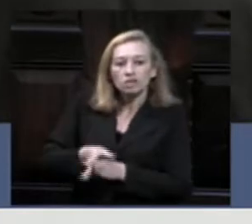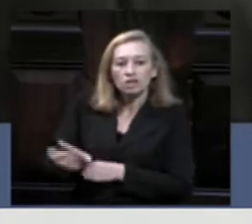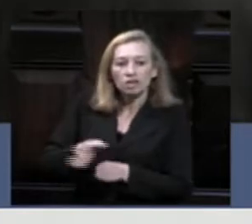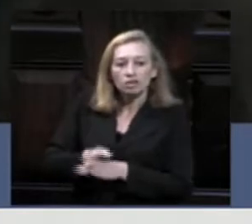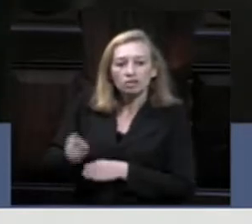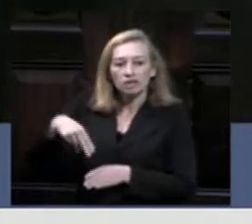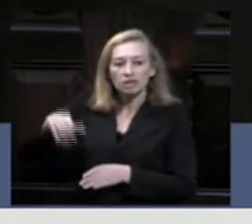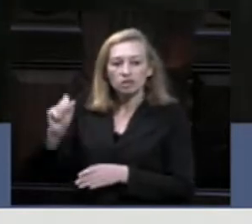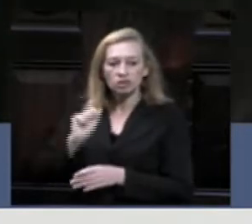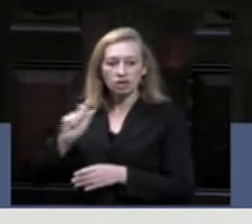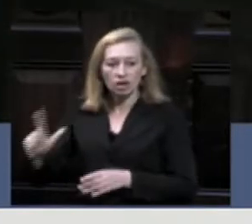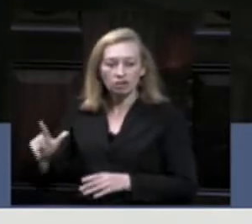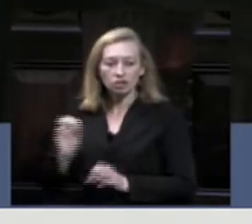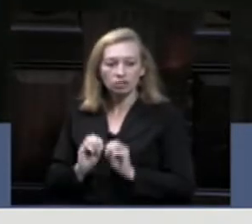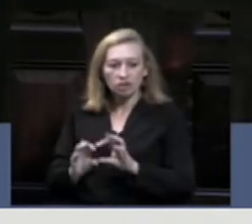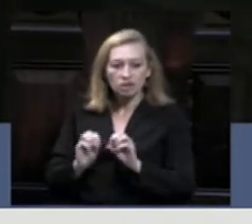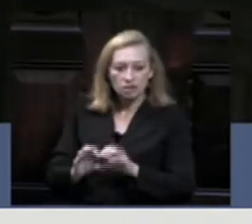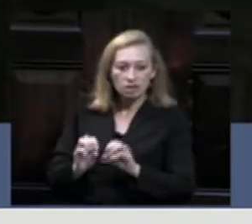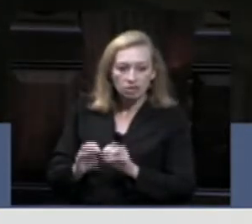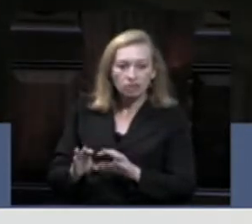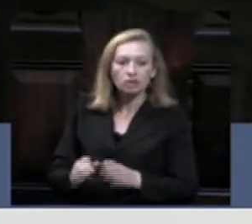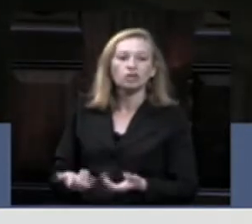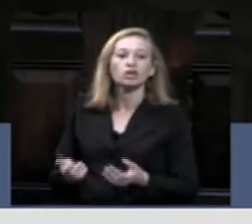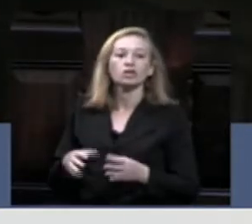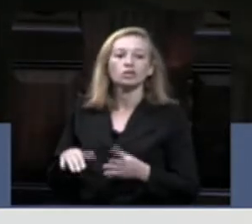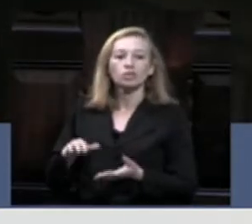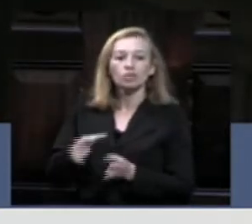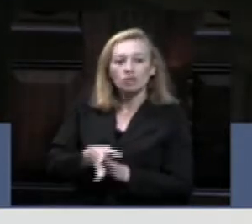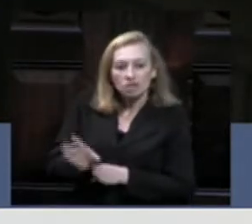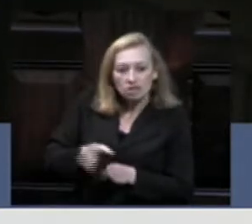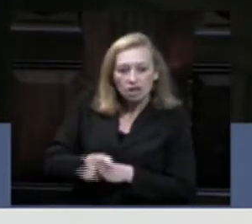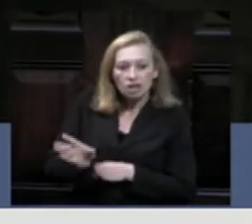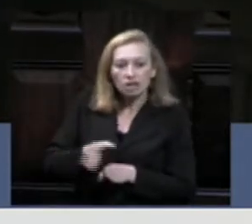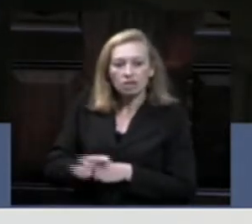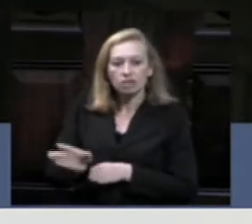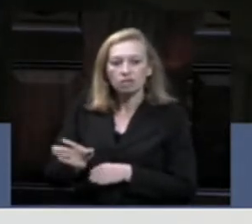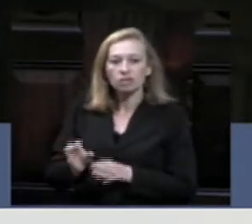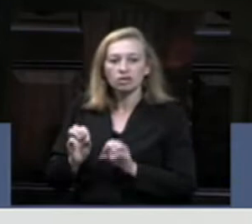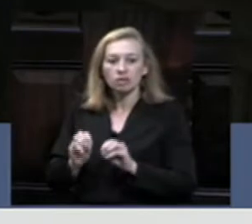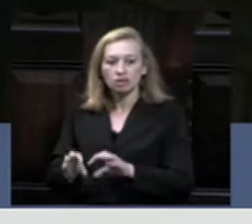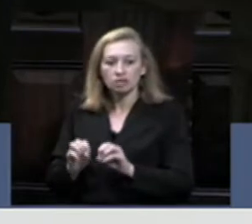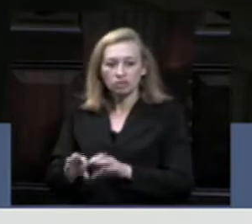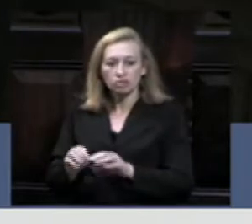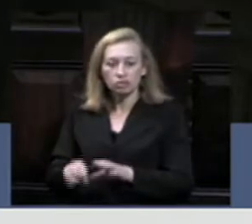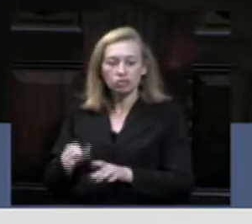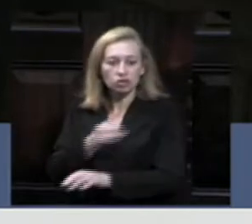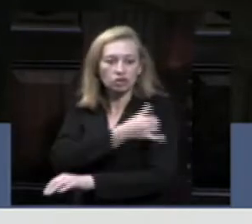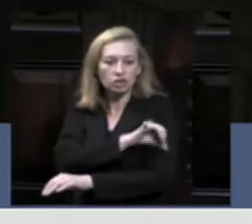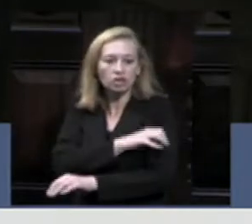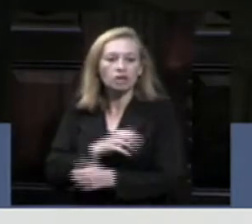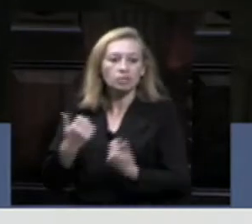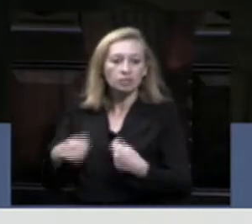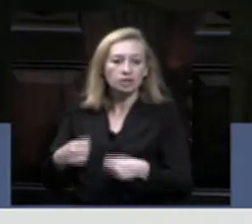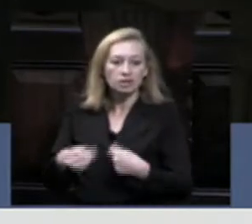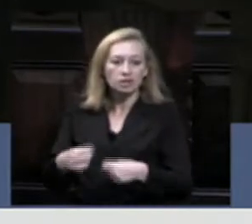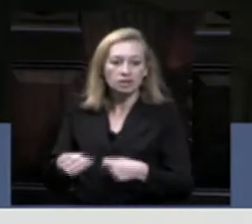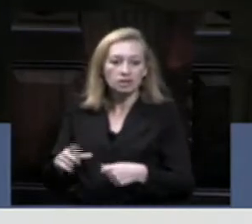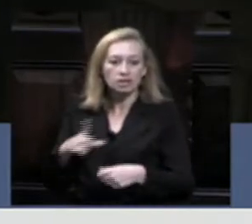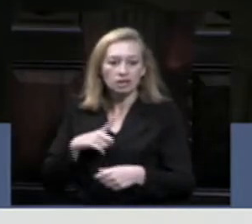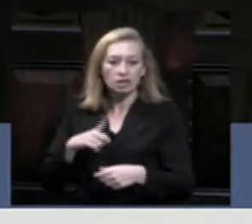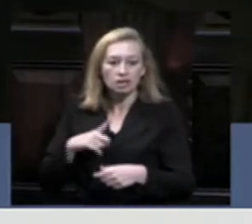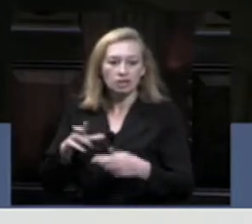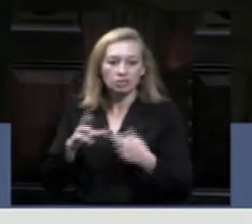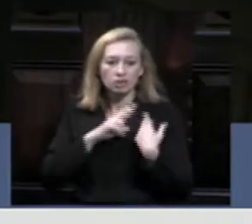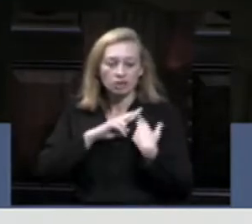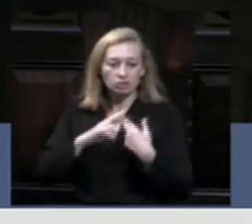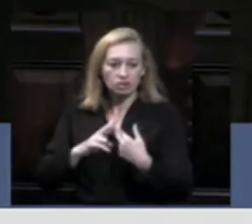atualmente o Conselho Estadual de Educação do Rio de Janeiro e tem excelente interlocução com a Comissão de Educação desta Casa. Para concluir, por